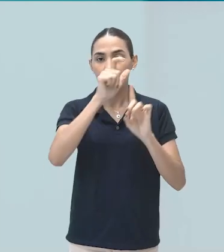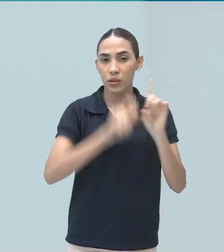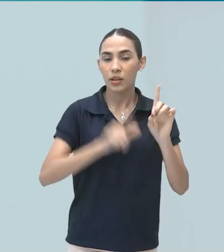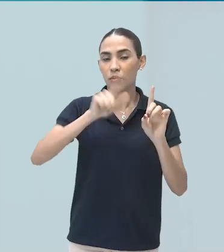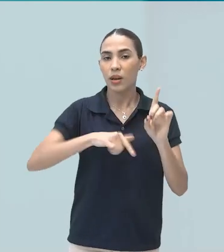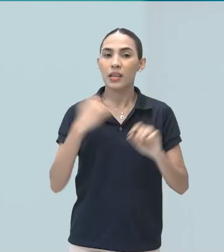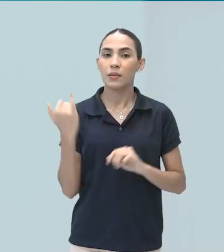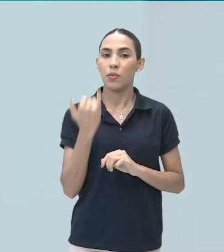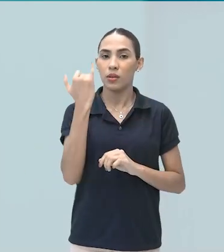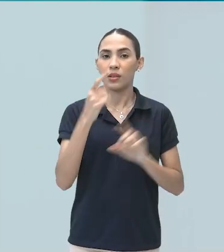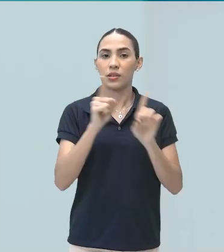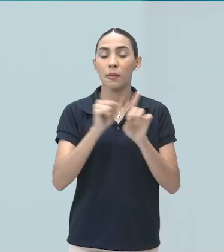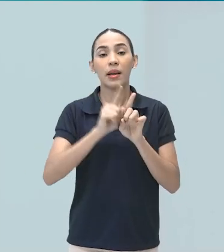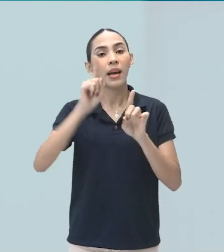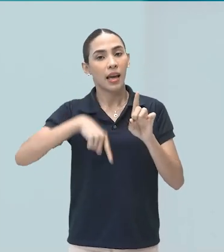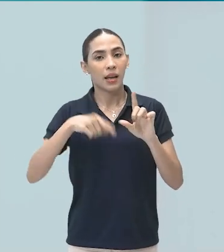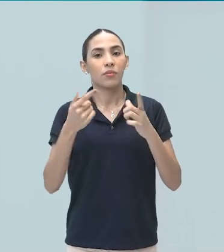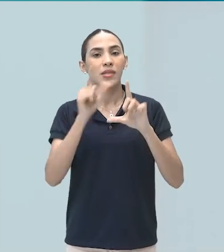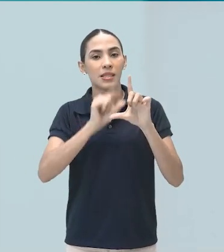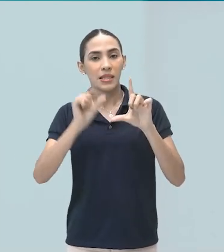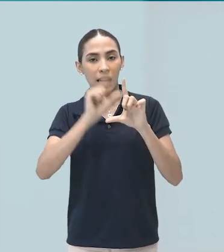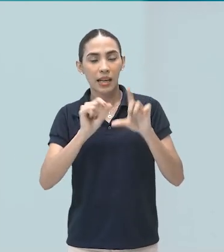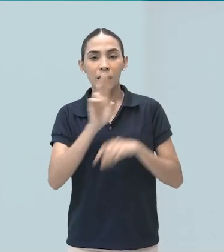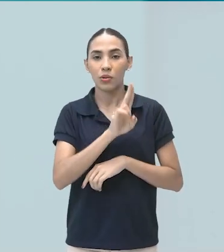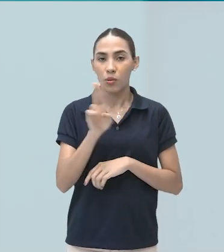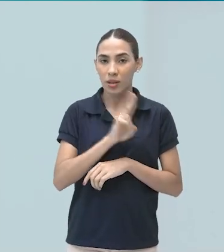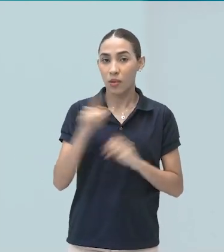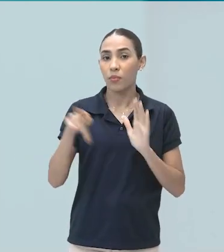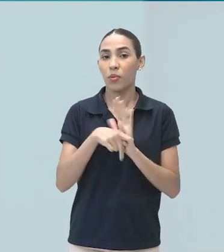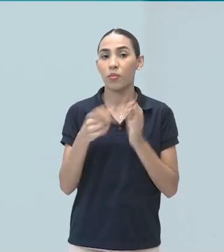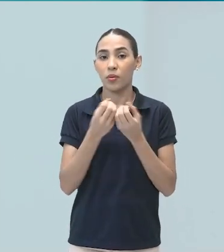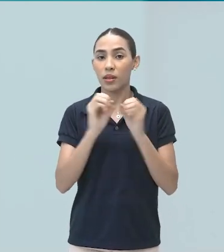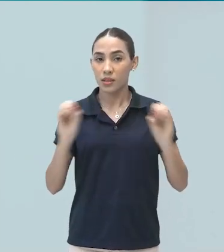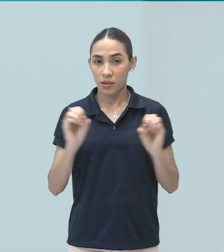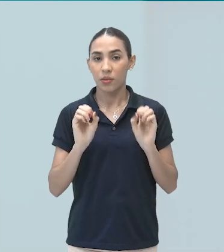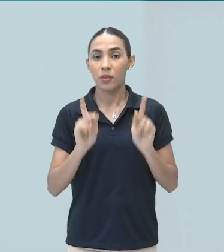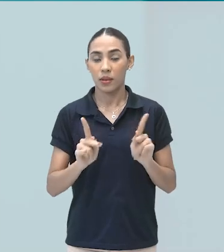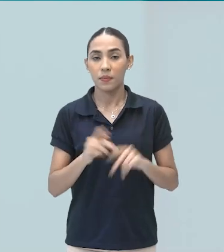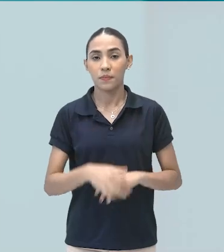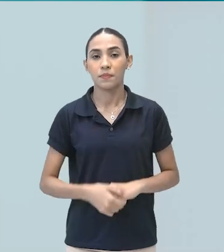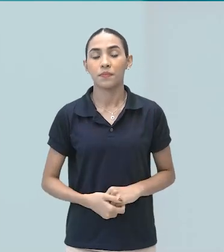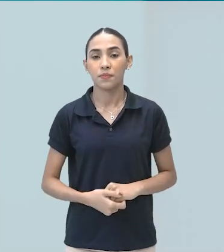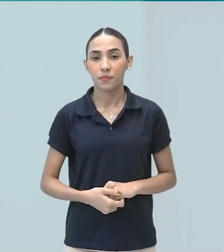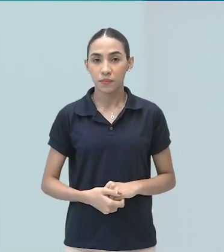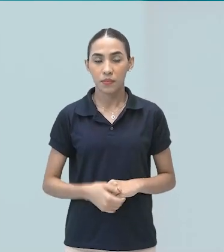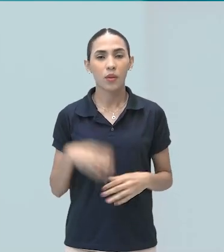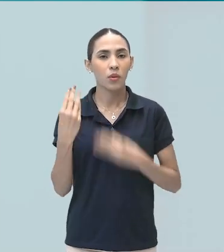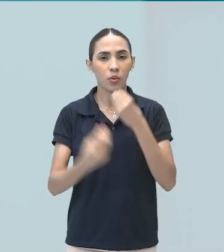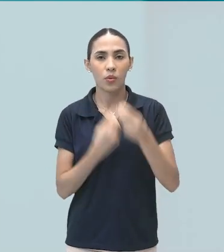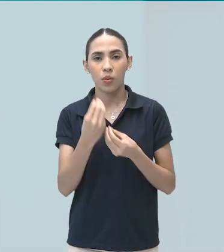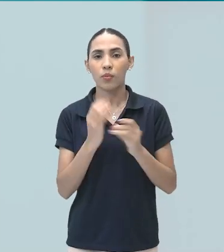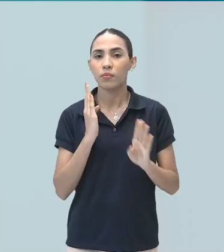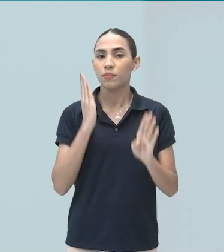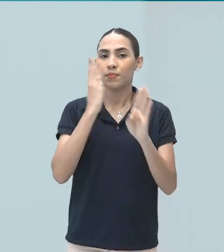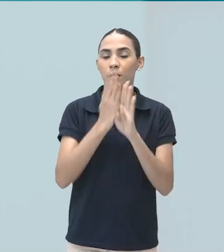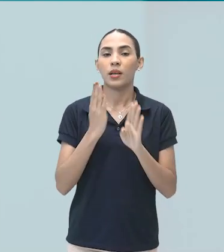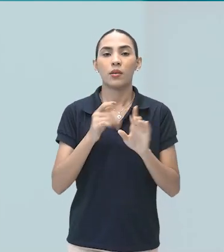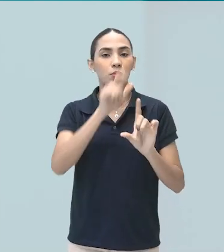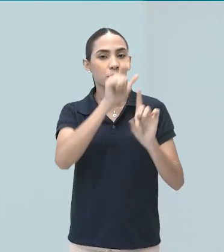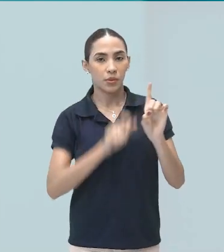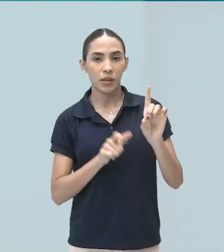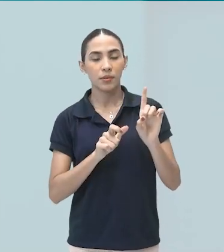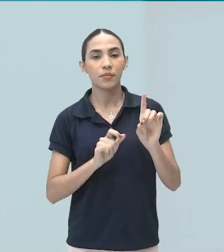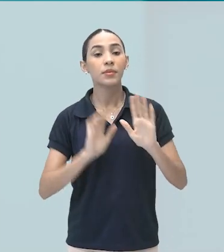elemento muito importante, é um sintagma nominal da nossa oração. Como podemos identificar esse